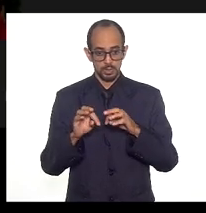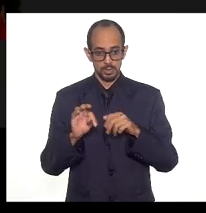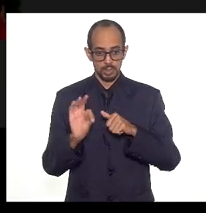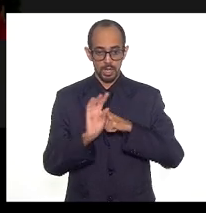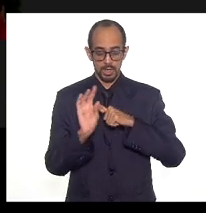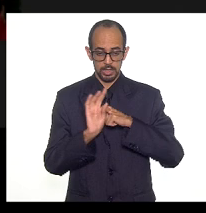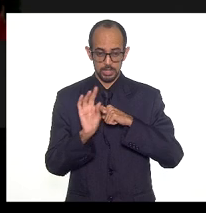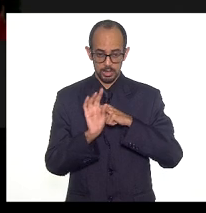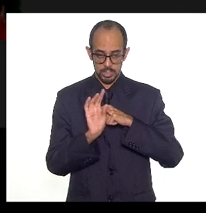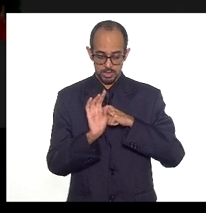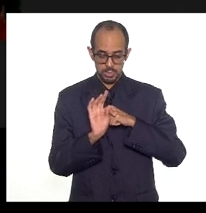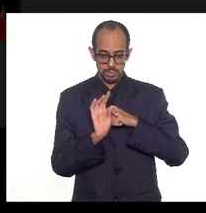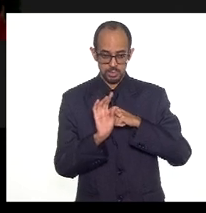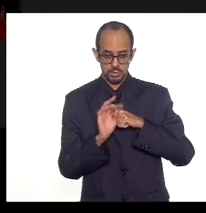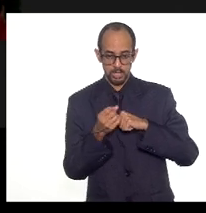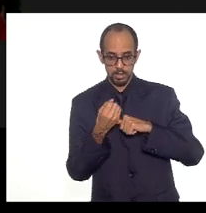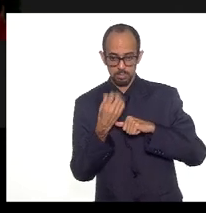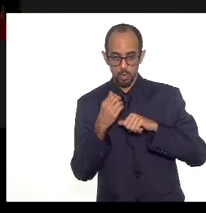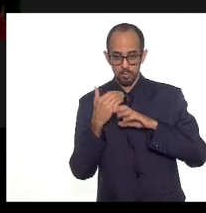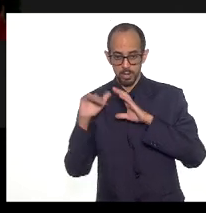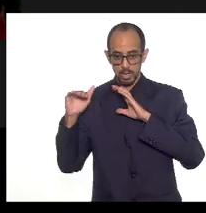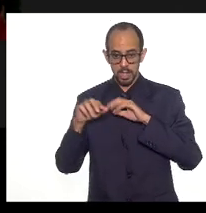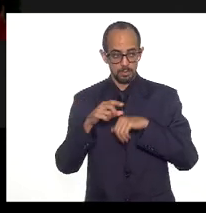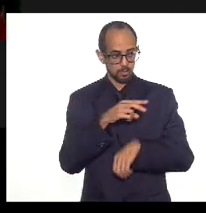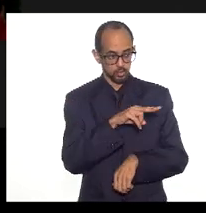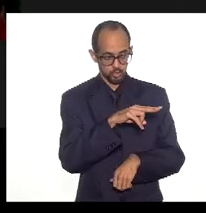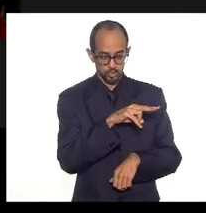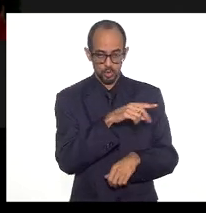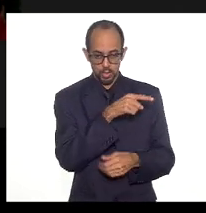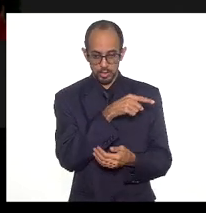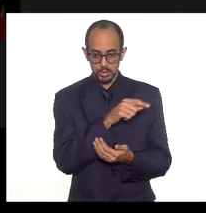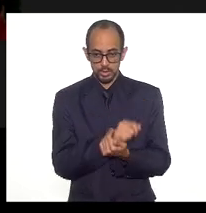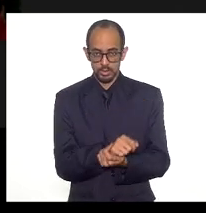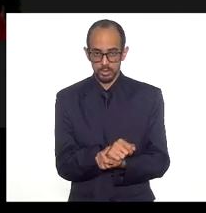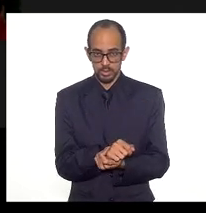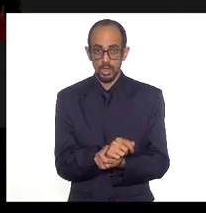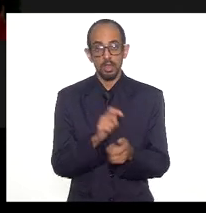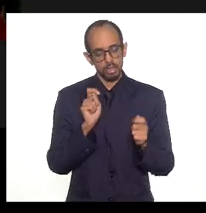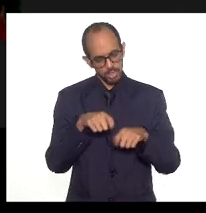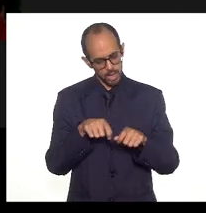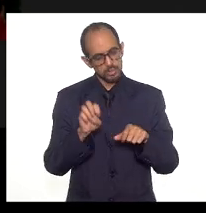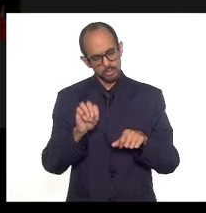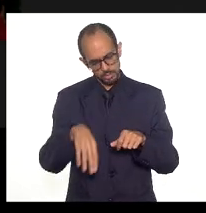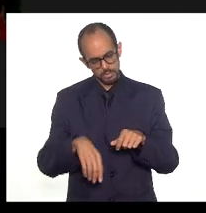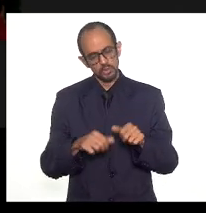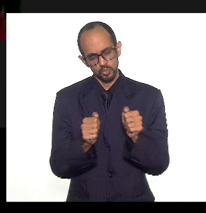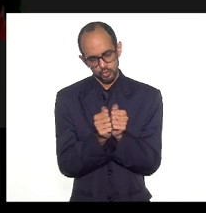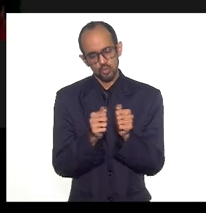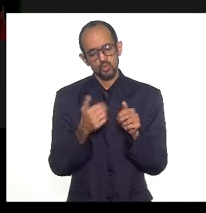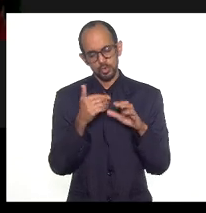nota técnica. Tem como passar junto com as perguntas. Então, nós vamos